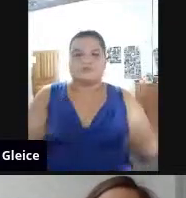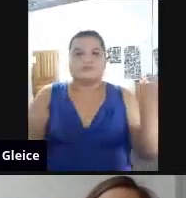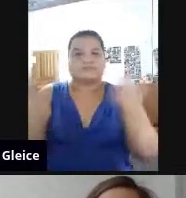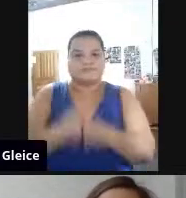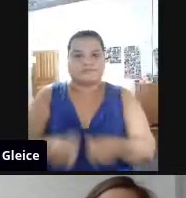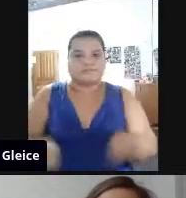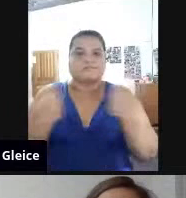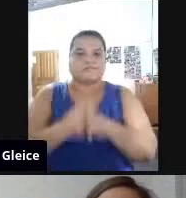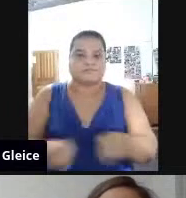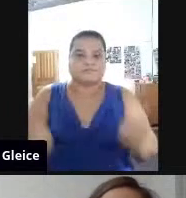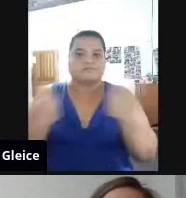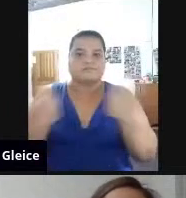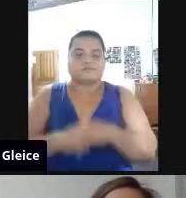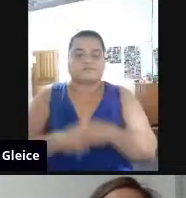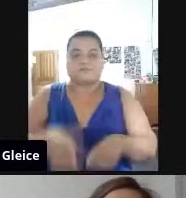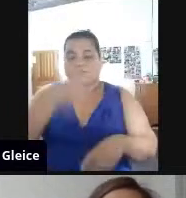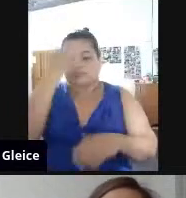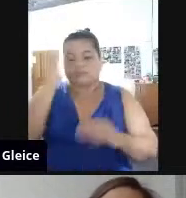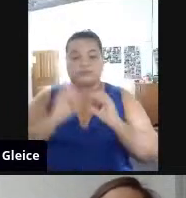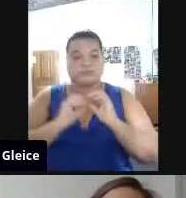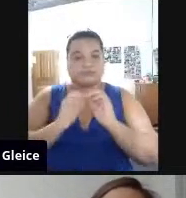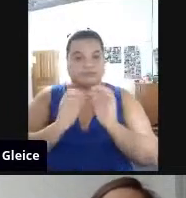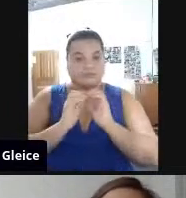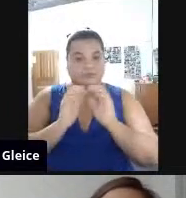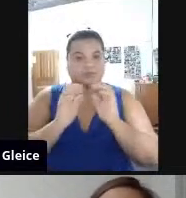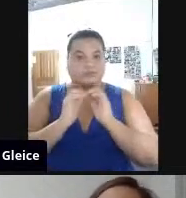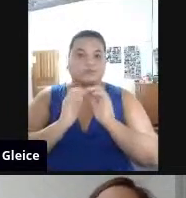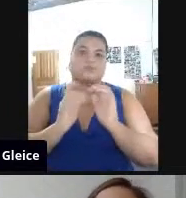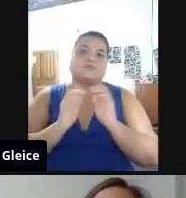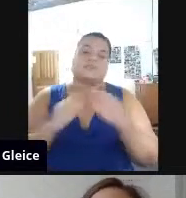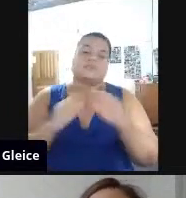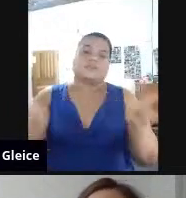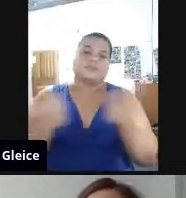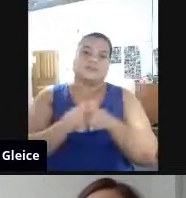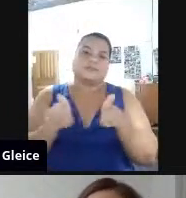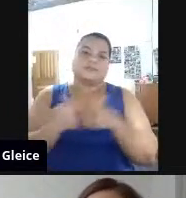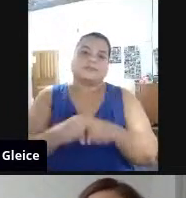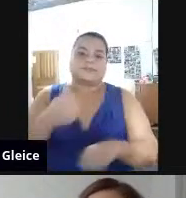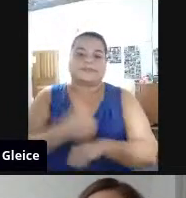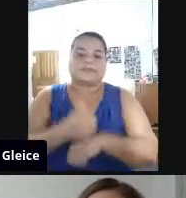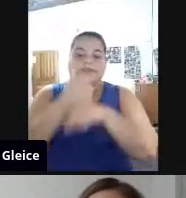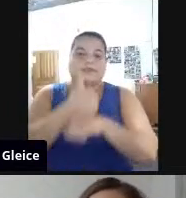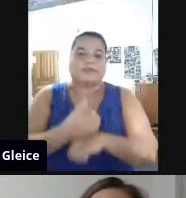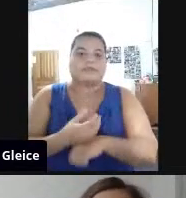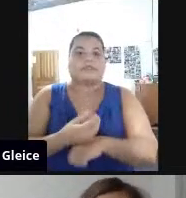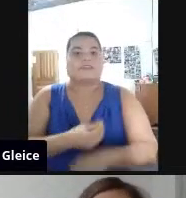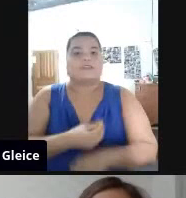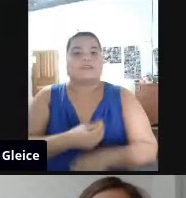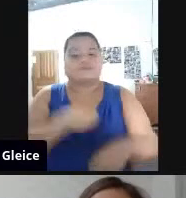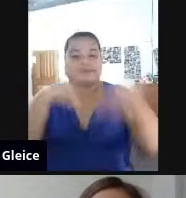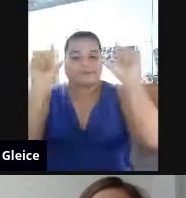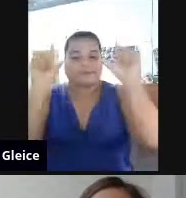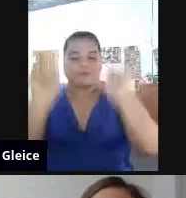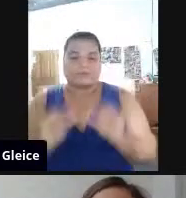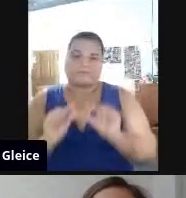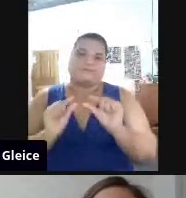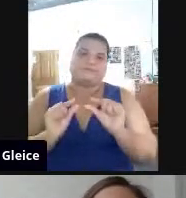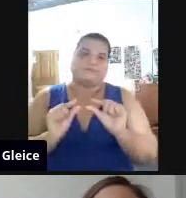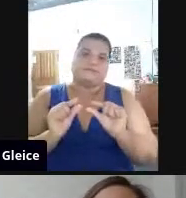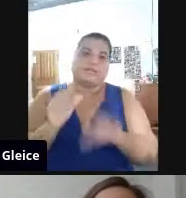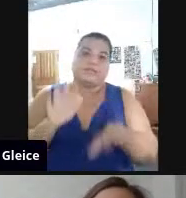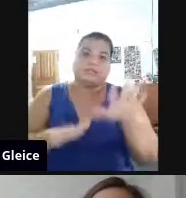repetitivos que esses indivíduos apresentam e que comprometem sua qualidade de vida, comprometem, muitas vezes,